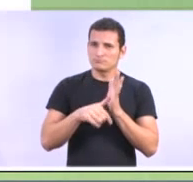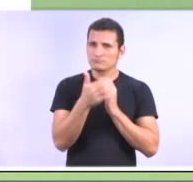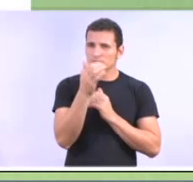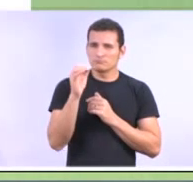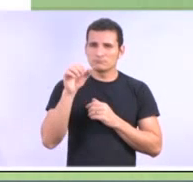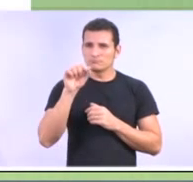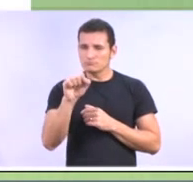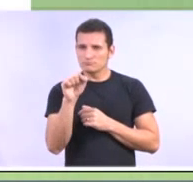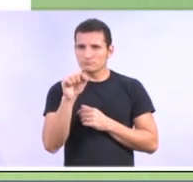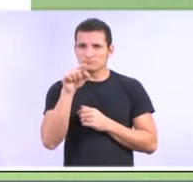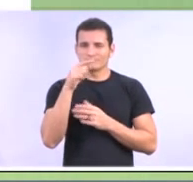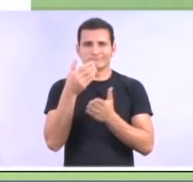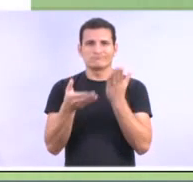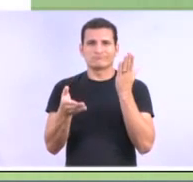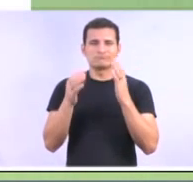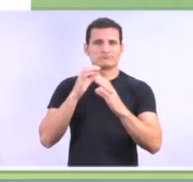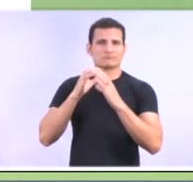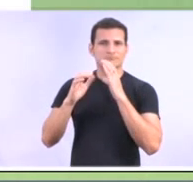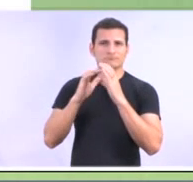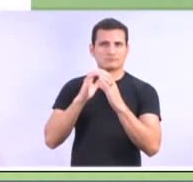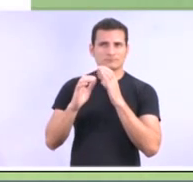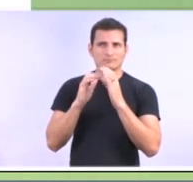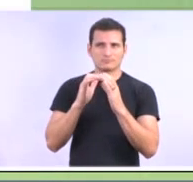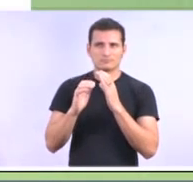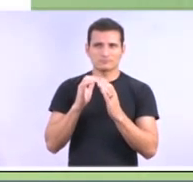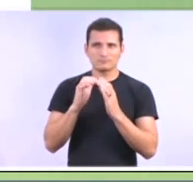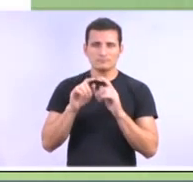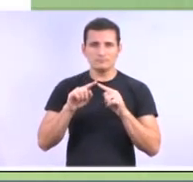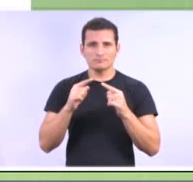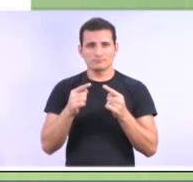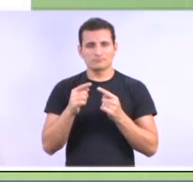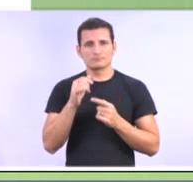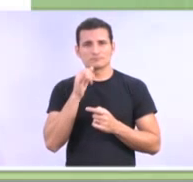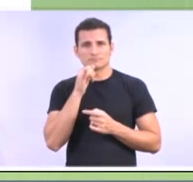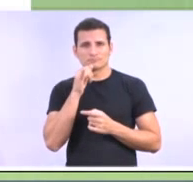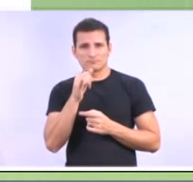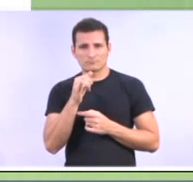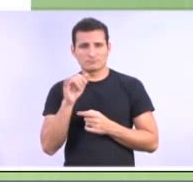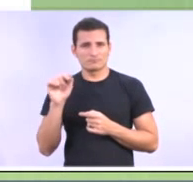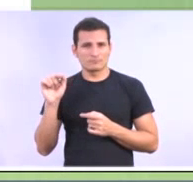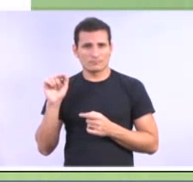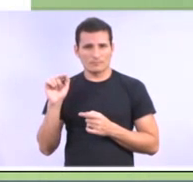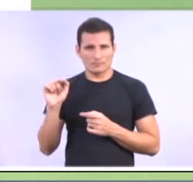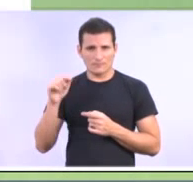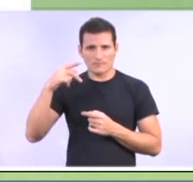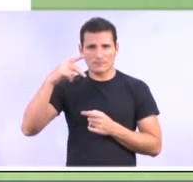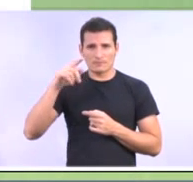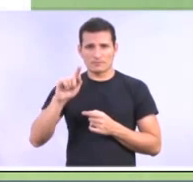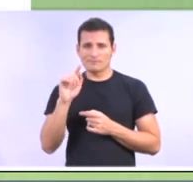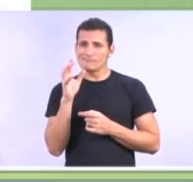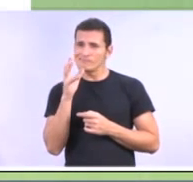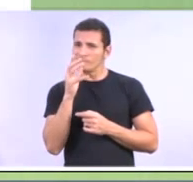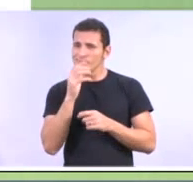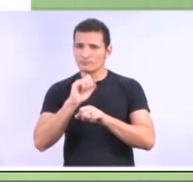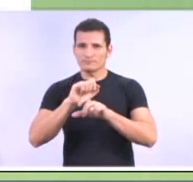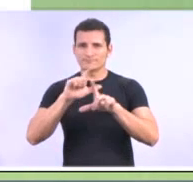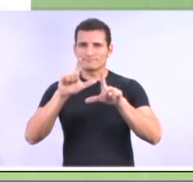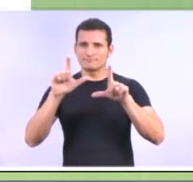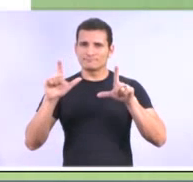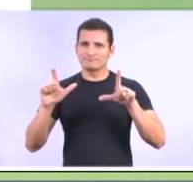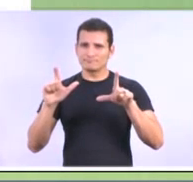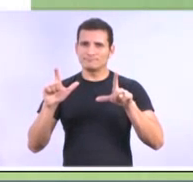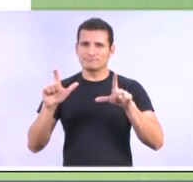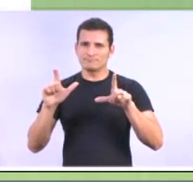segundos, você perde a comunicação. Só que se a página demorar um pouquinho a mais para carregar, não vai ser